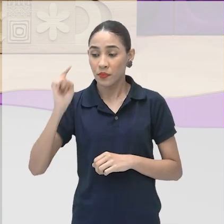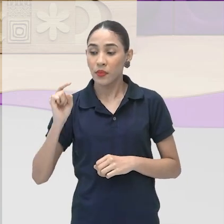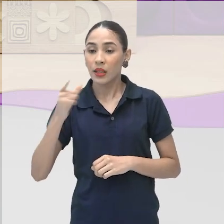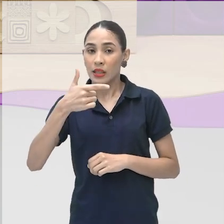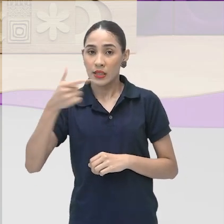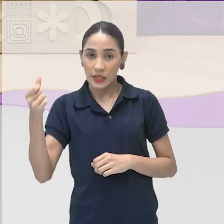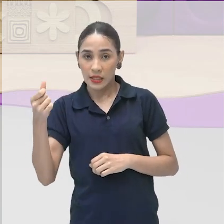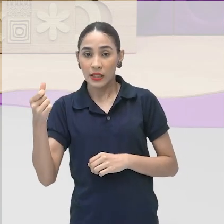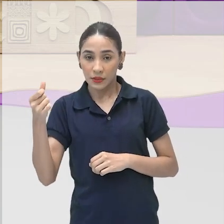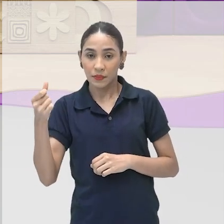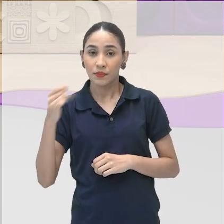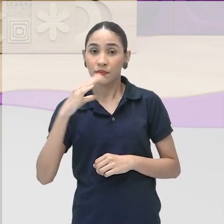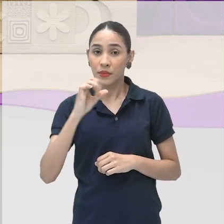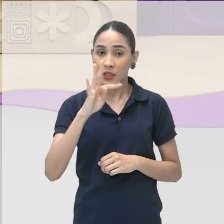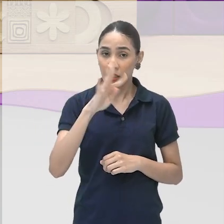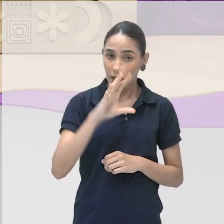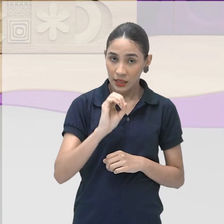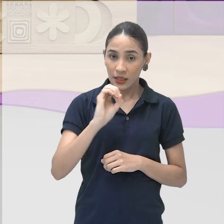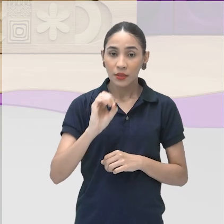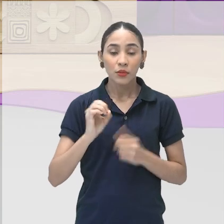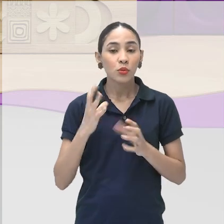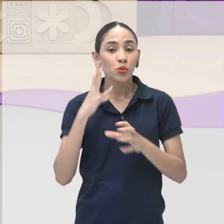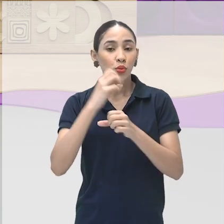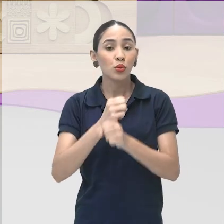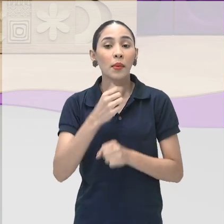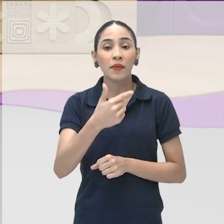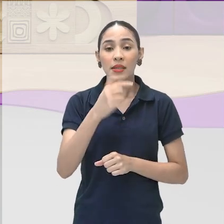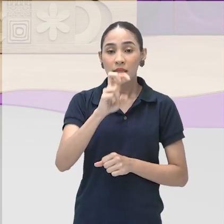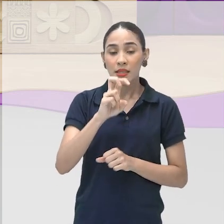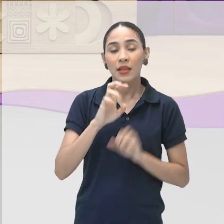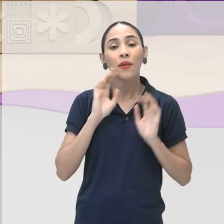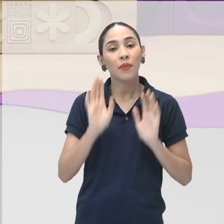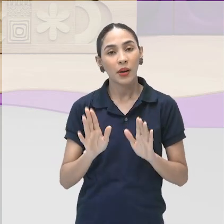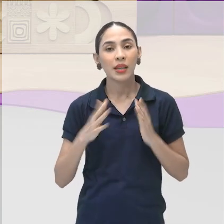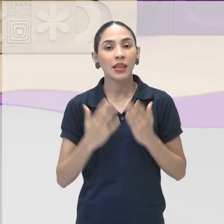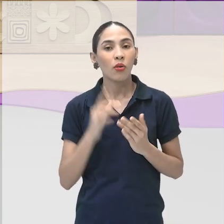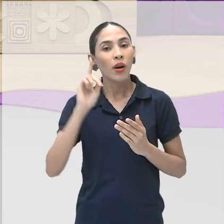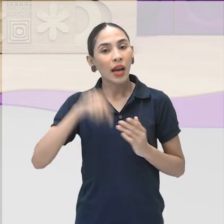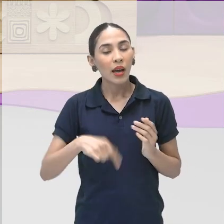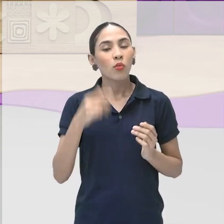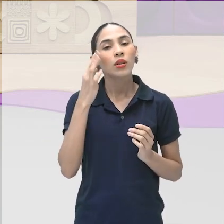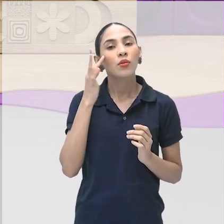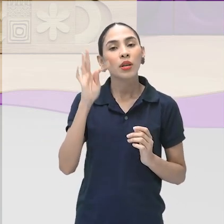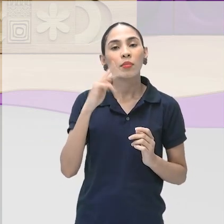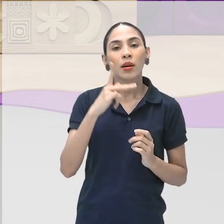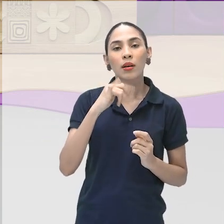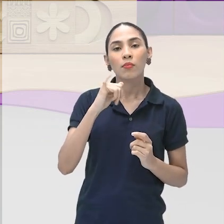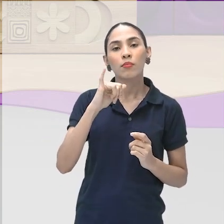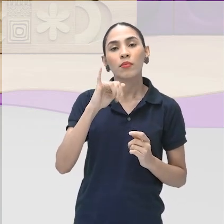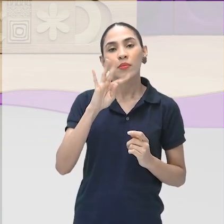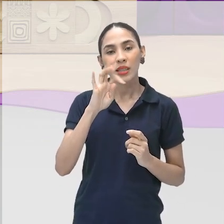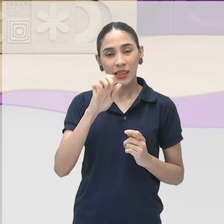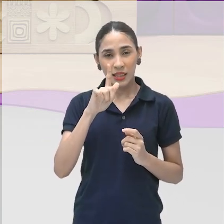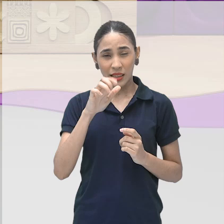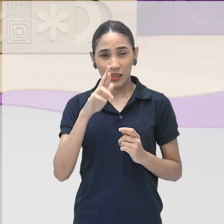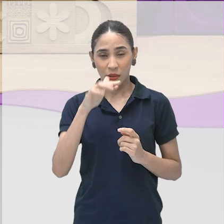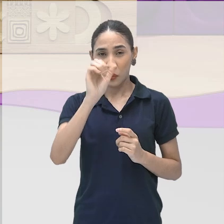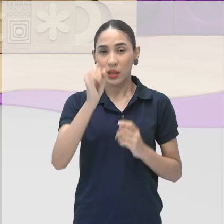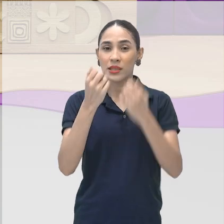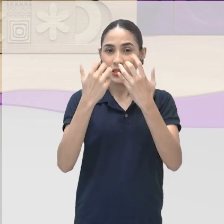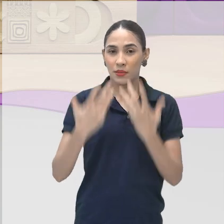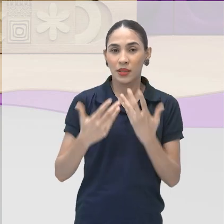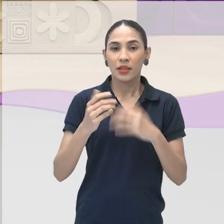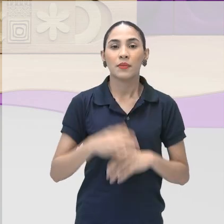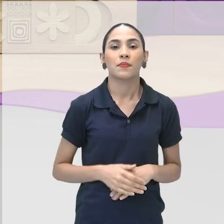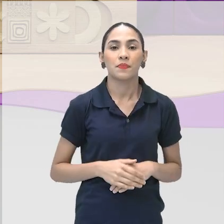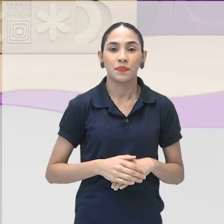outro cateto foi 16, e a soma deles dá 25. Então, isso é o que o Teorema de Pitágoras diz, né? O